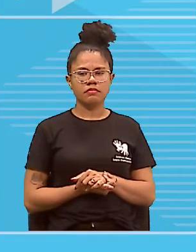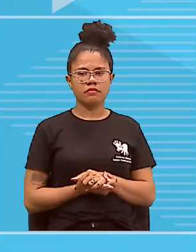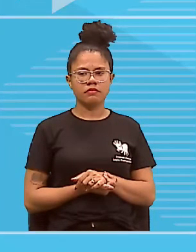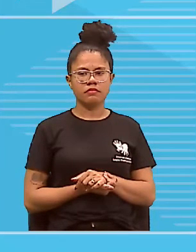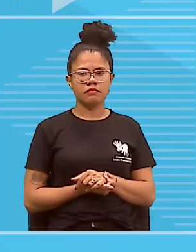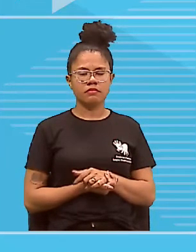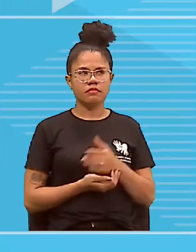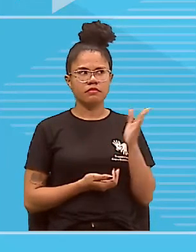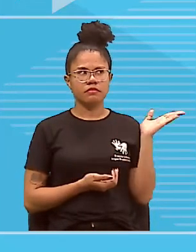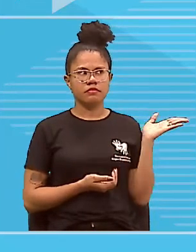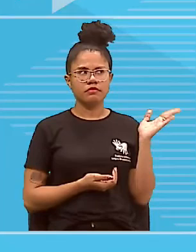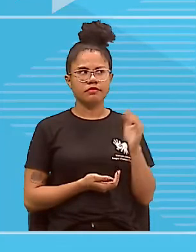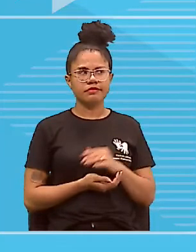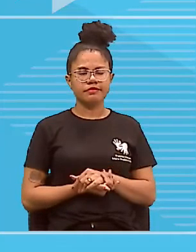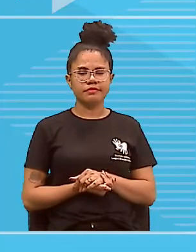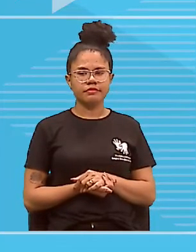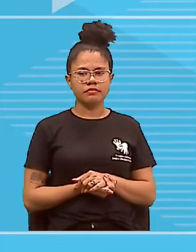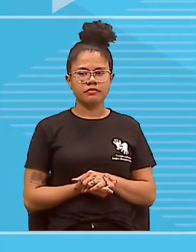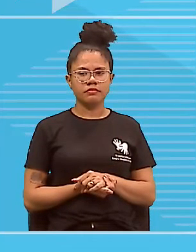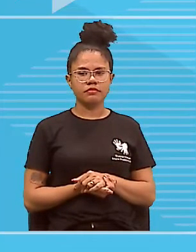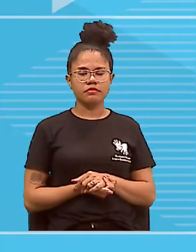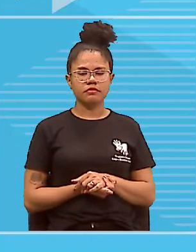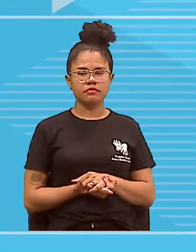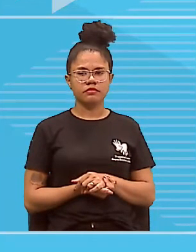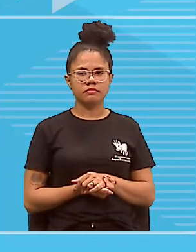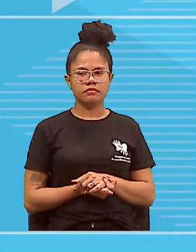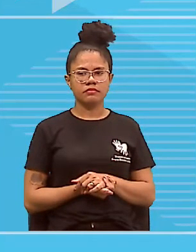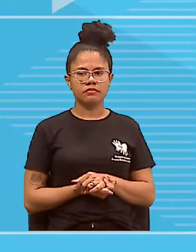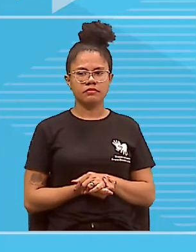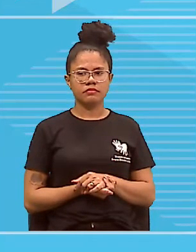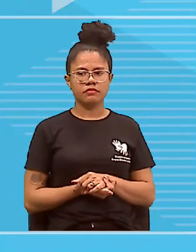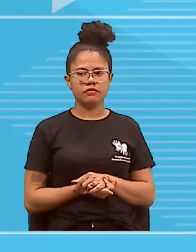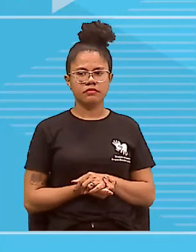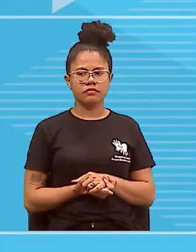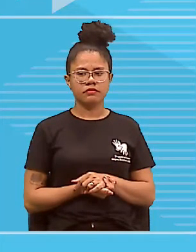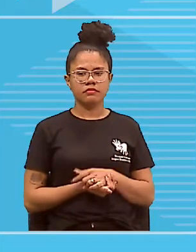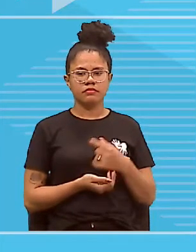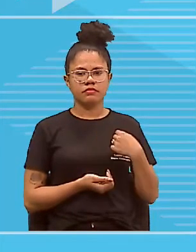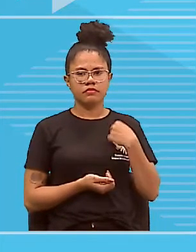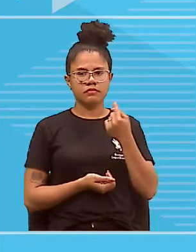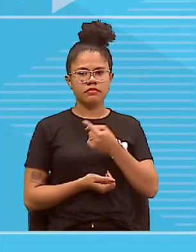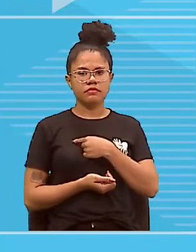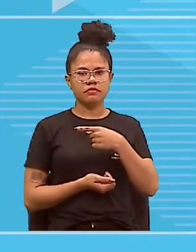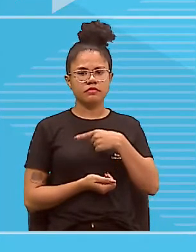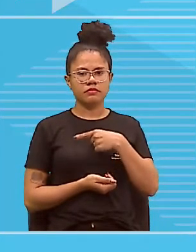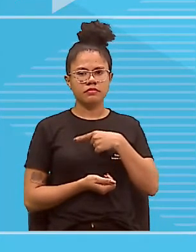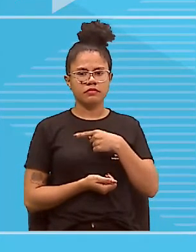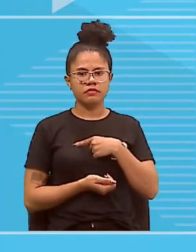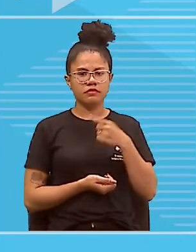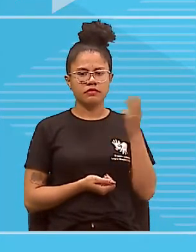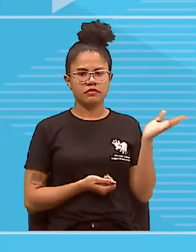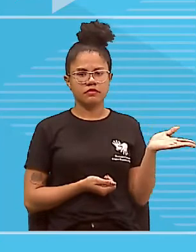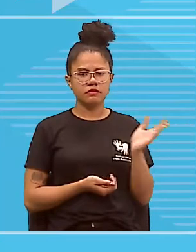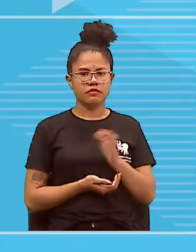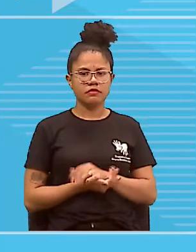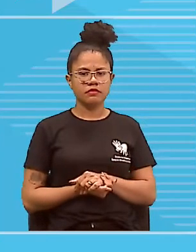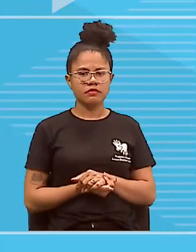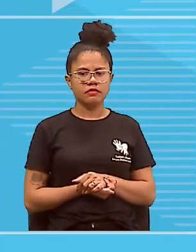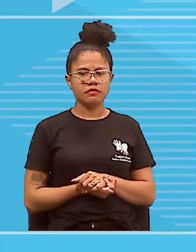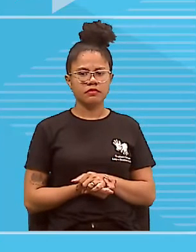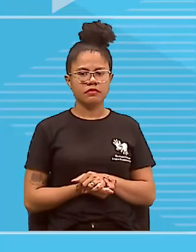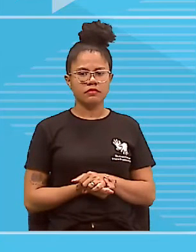Aqui galerinha nós teremos Então essas faixas como eu mostrei para